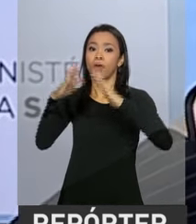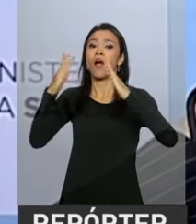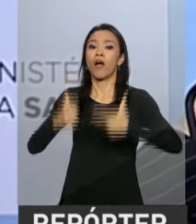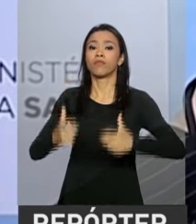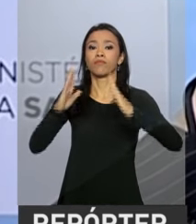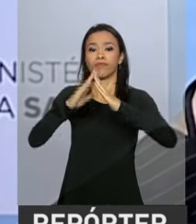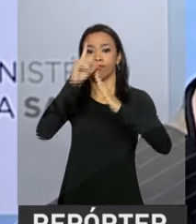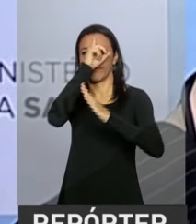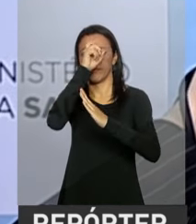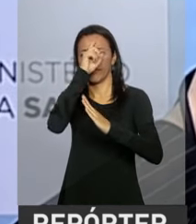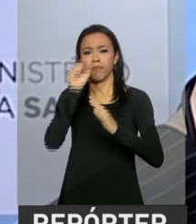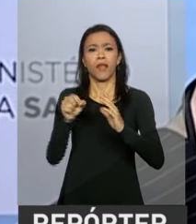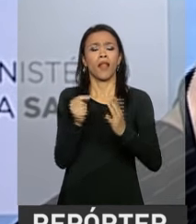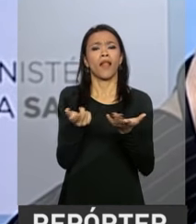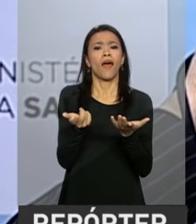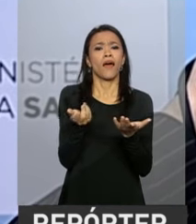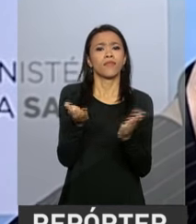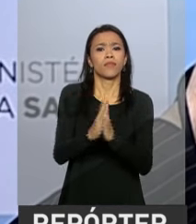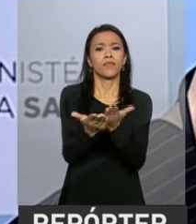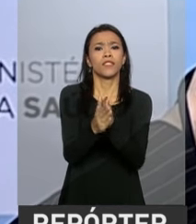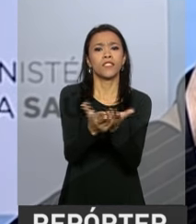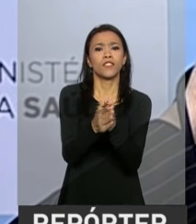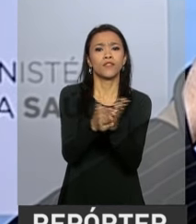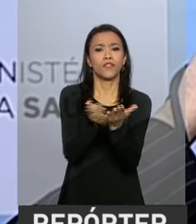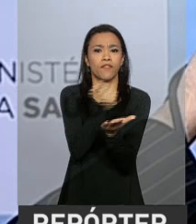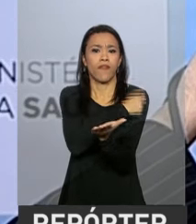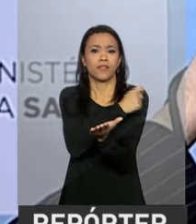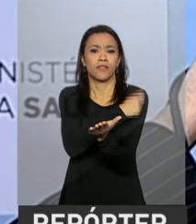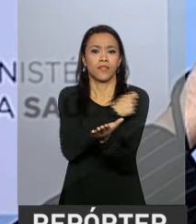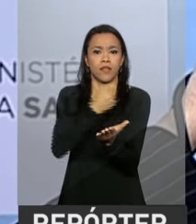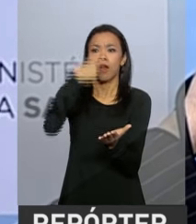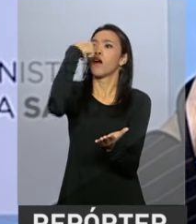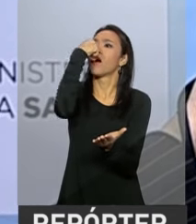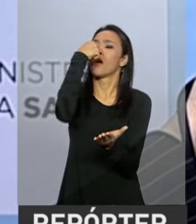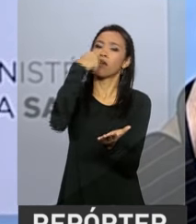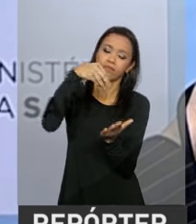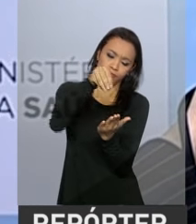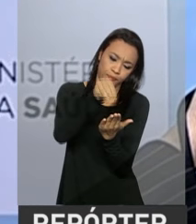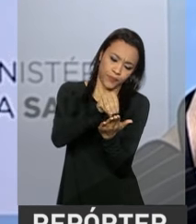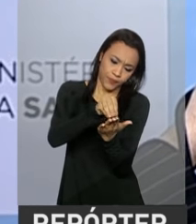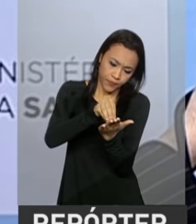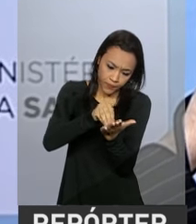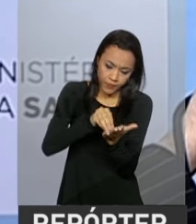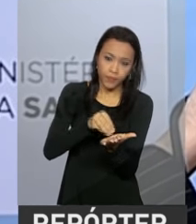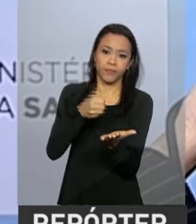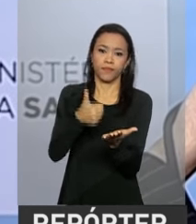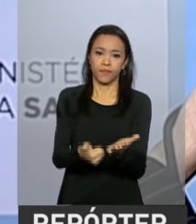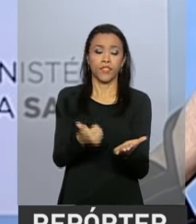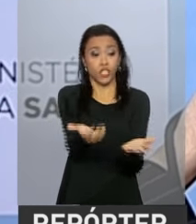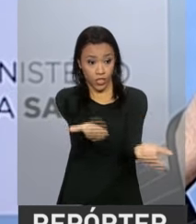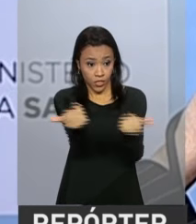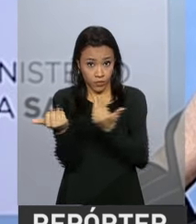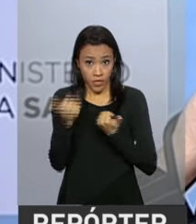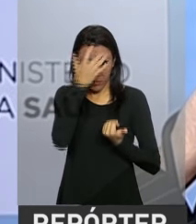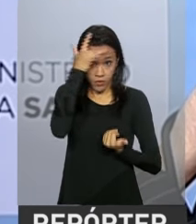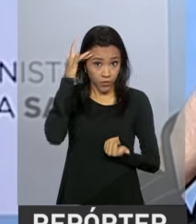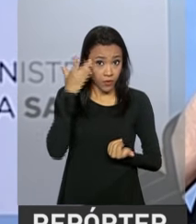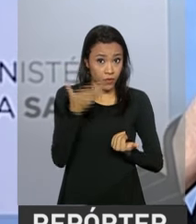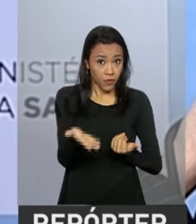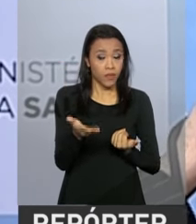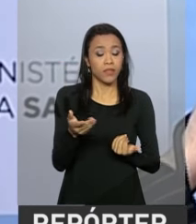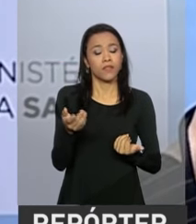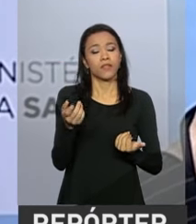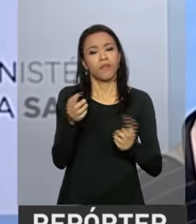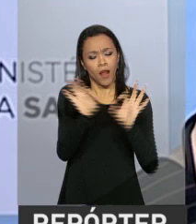a complementação da caderneta. Se nós podemos trazer as pessoas num dia de mobilização,